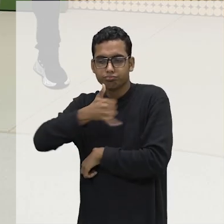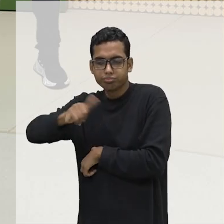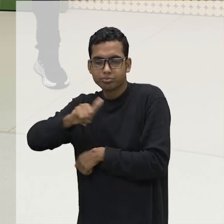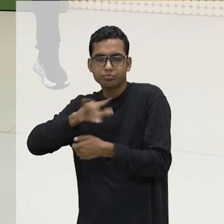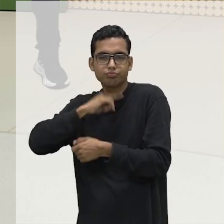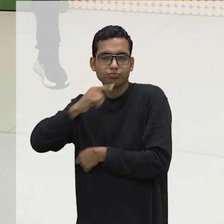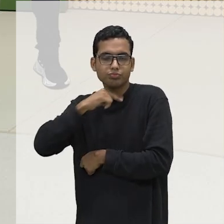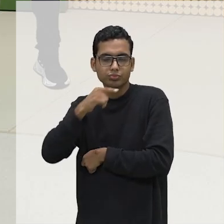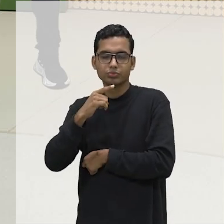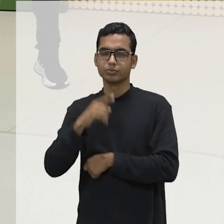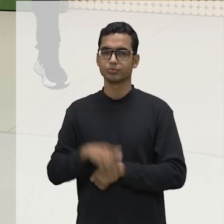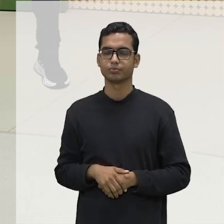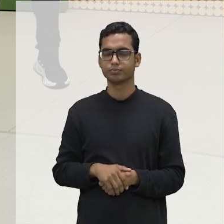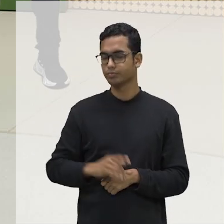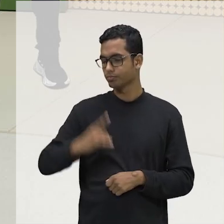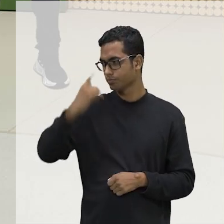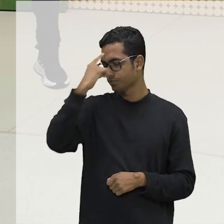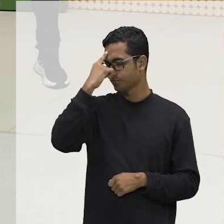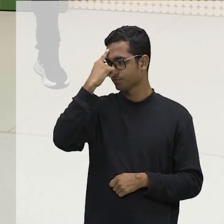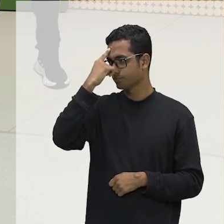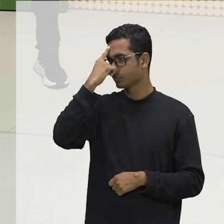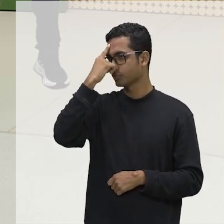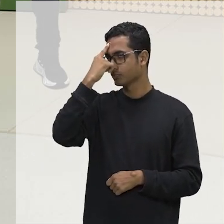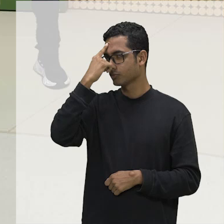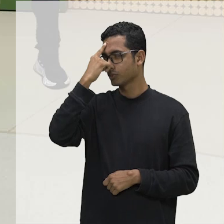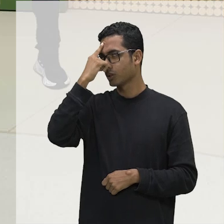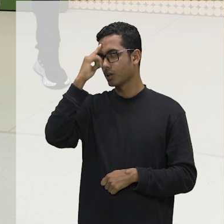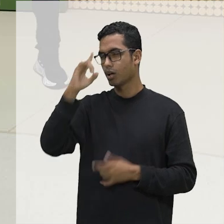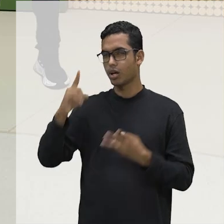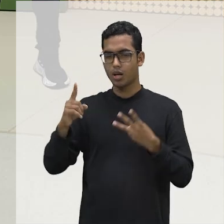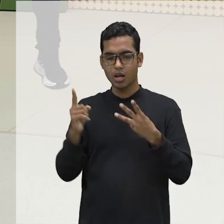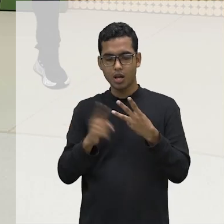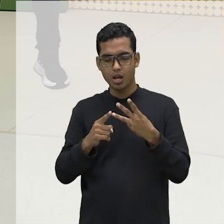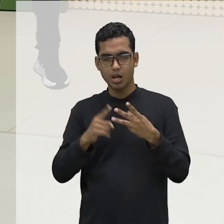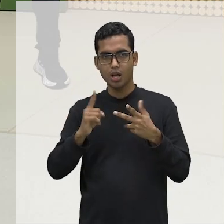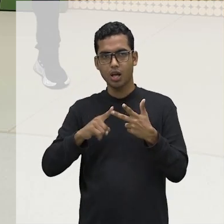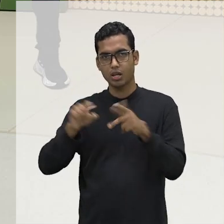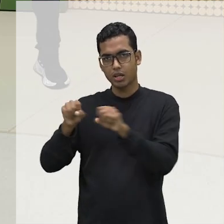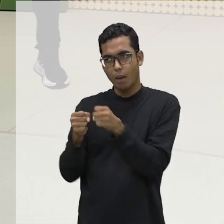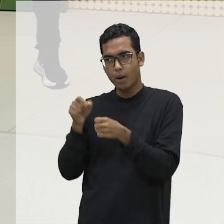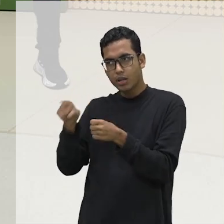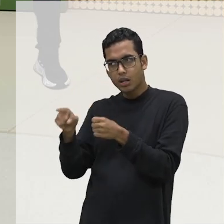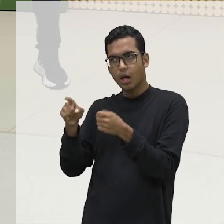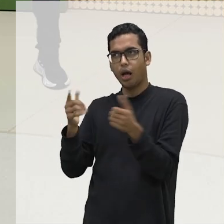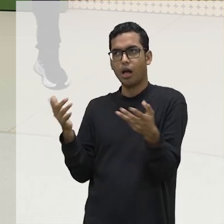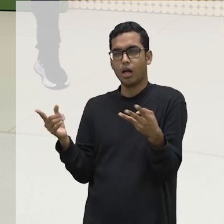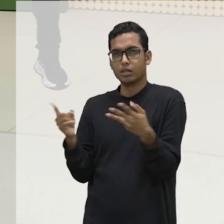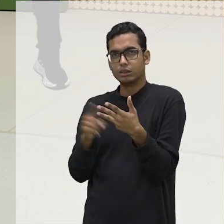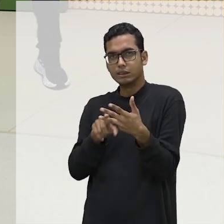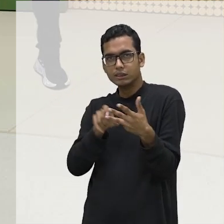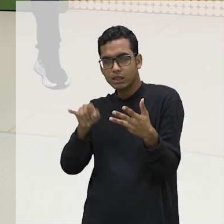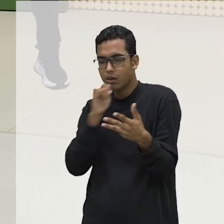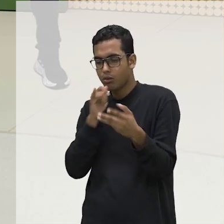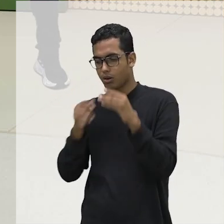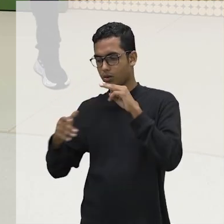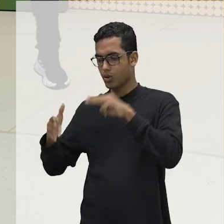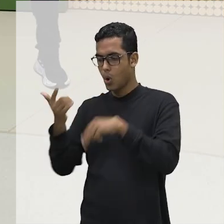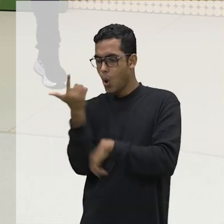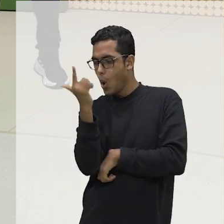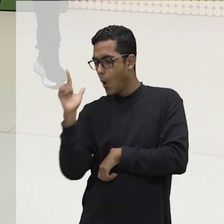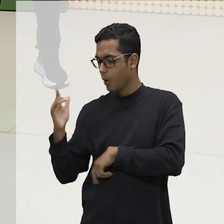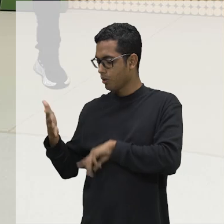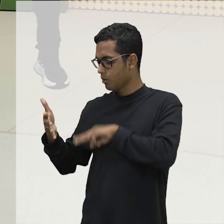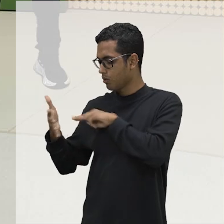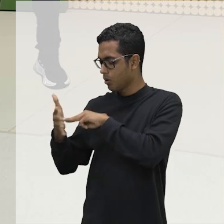da tomada estar quebrada, você vai fazer uma previsão. Então, se eu ligar a torradeira em outra tomada que